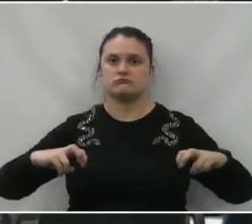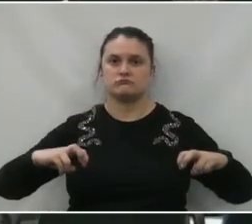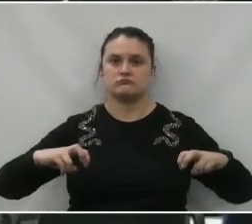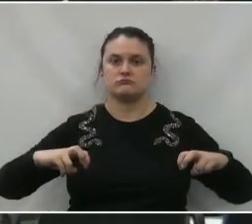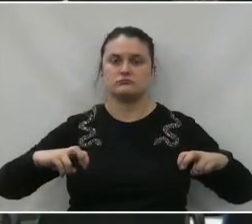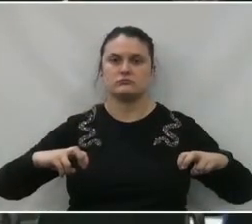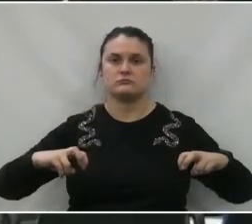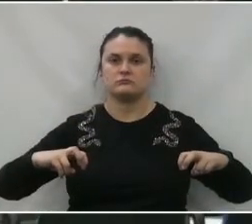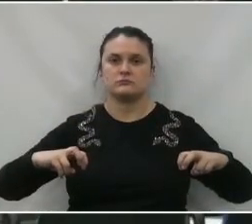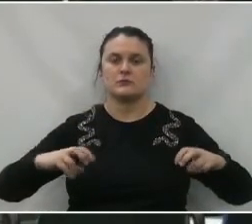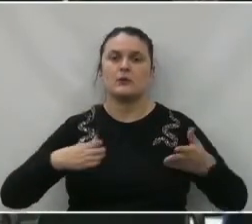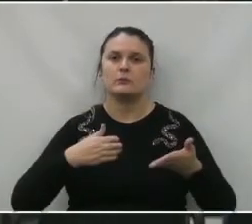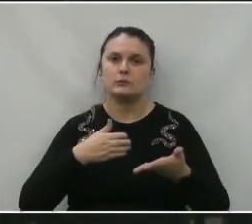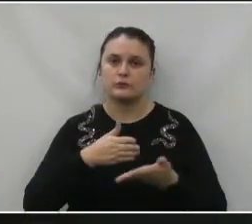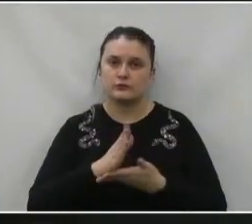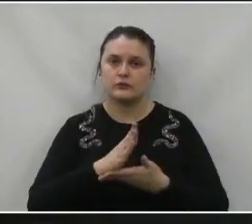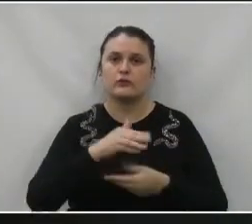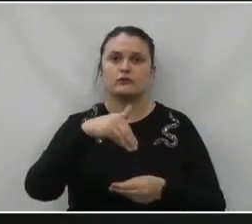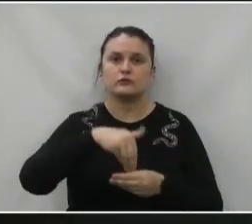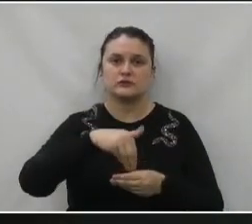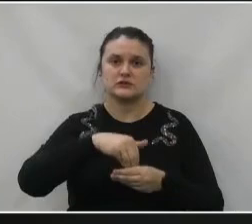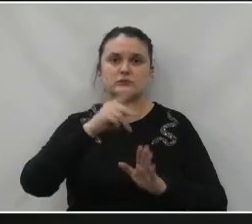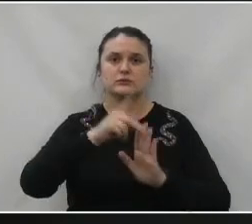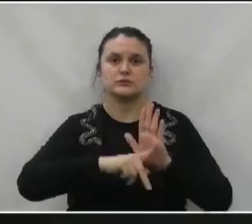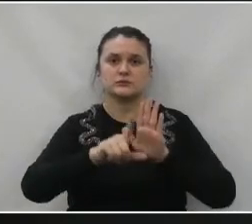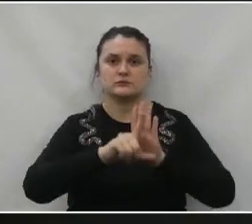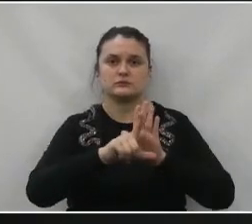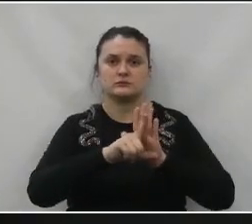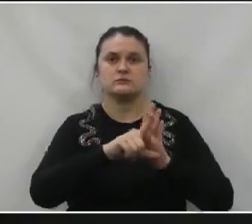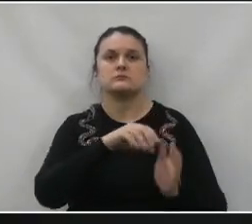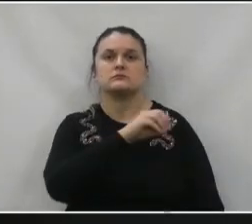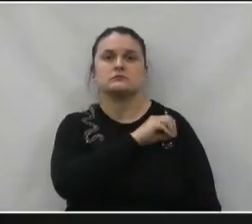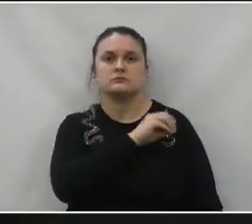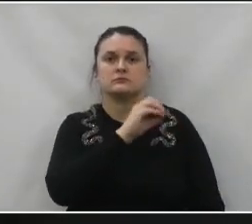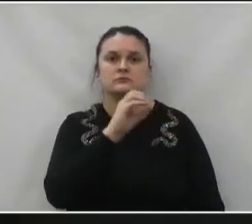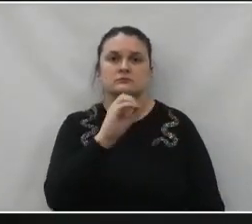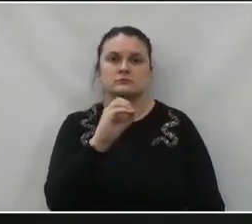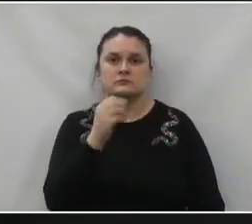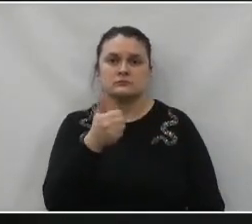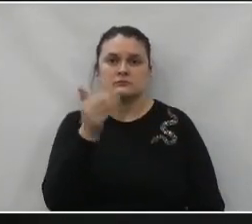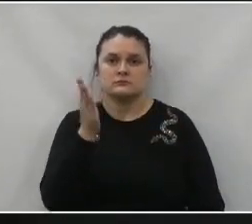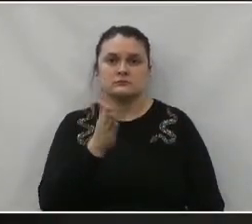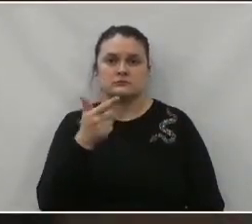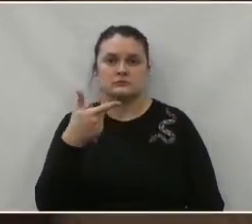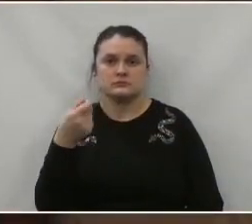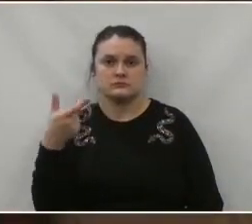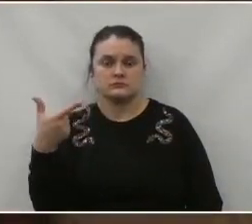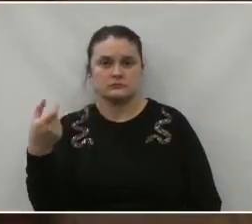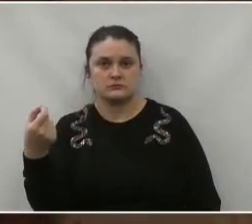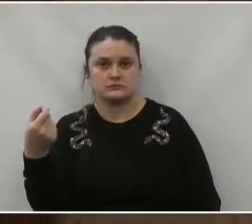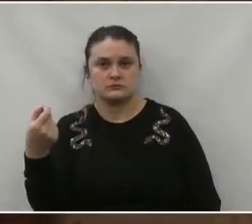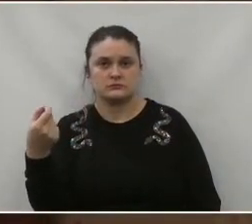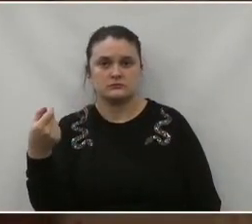estão. Aprovado a votação do projeto de lei ordinária número 1/2020.